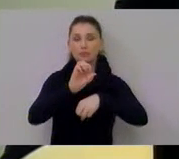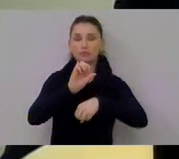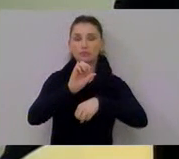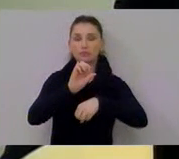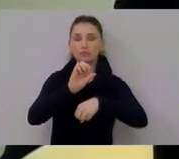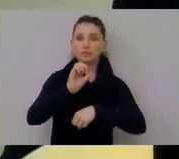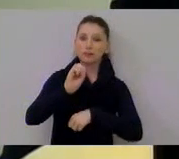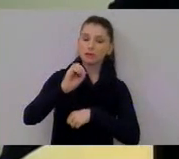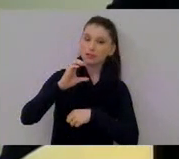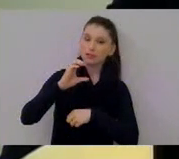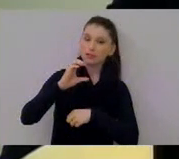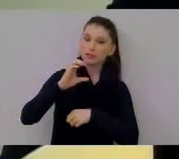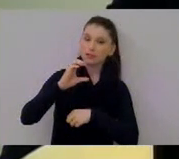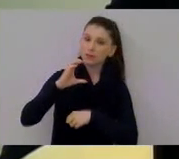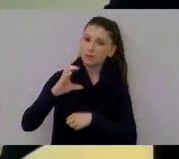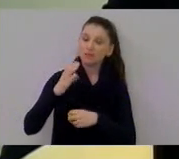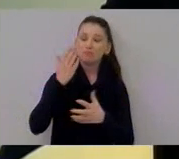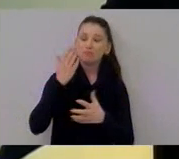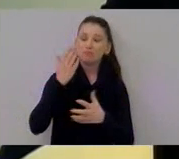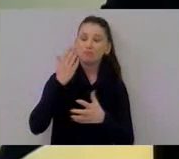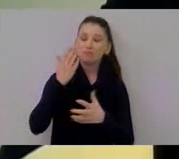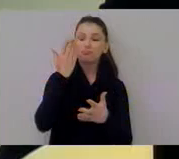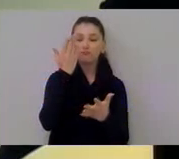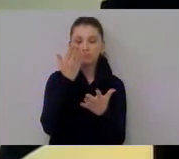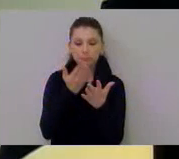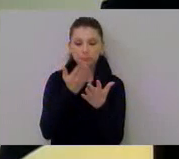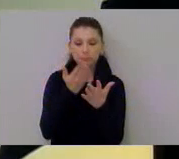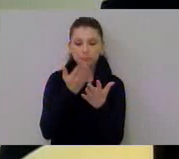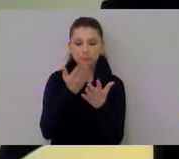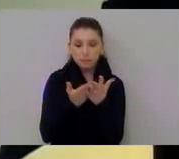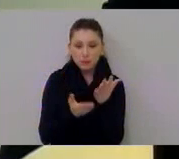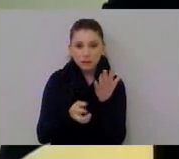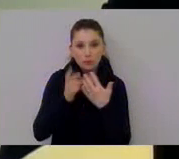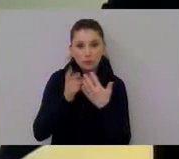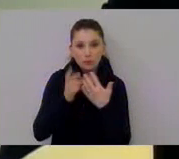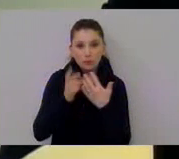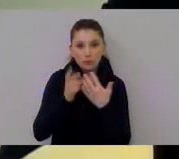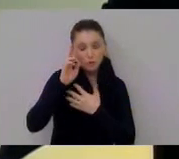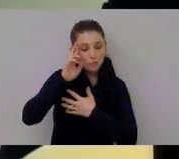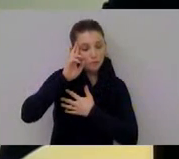perdeu um grande líder político,